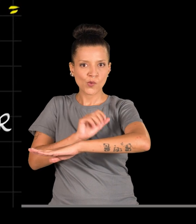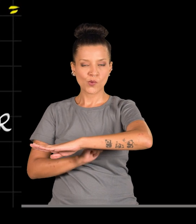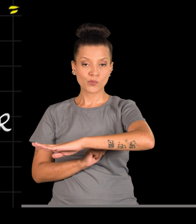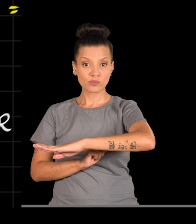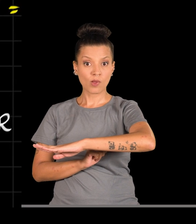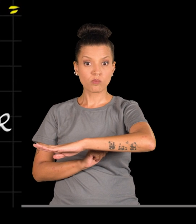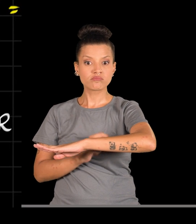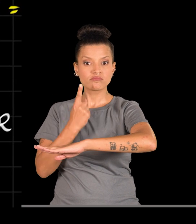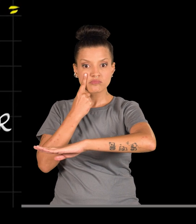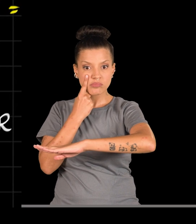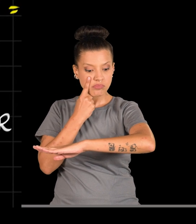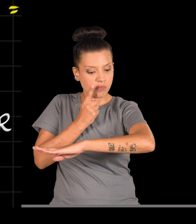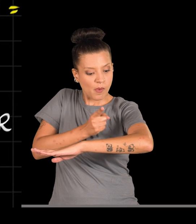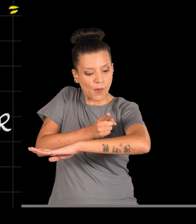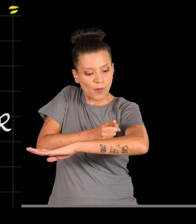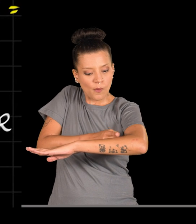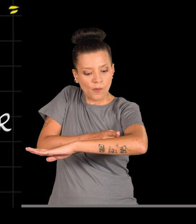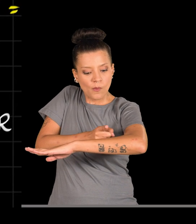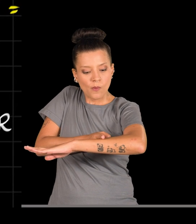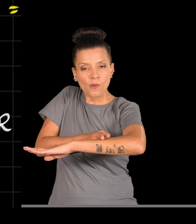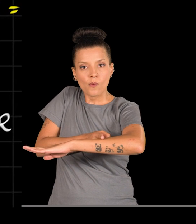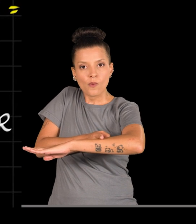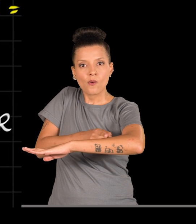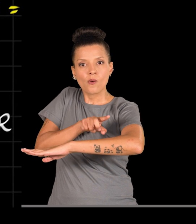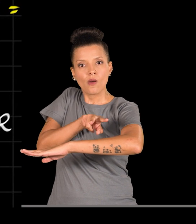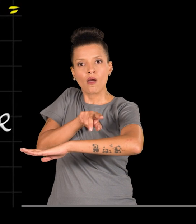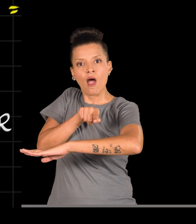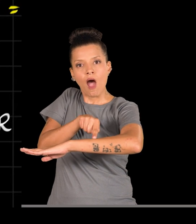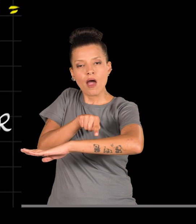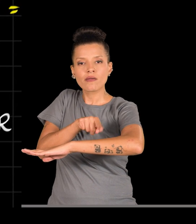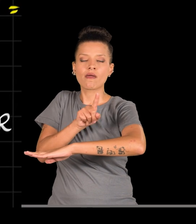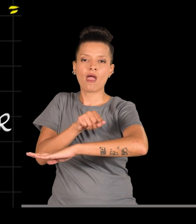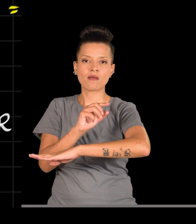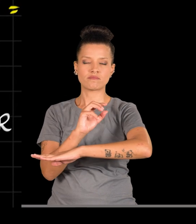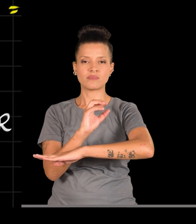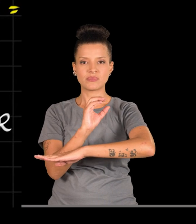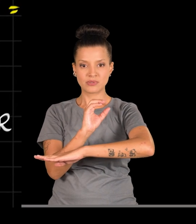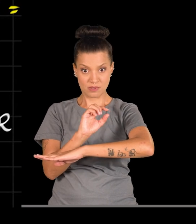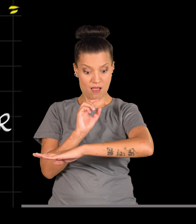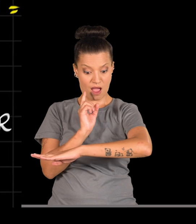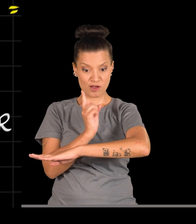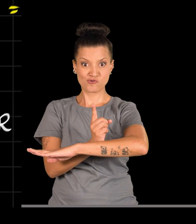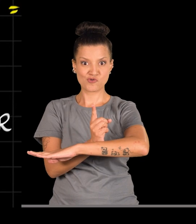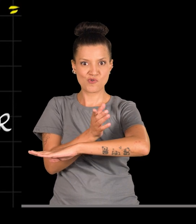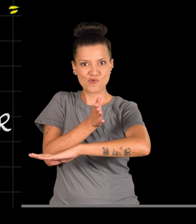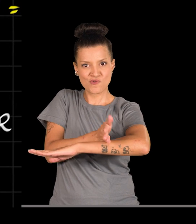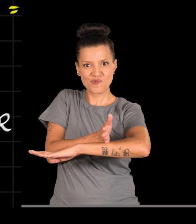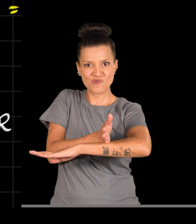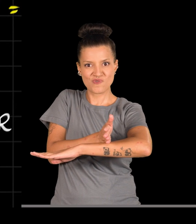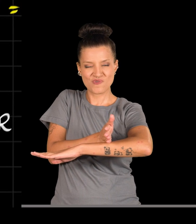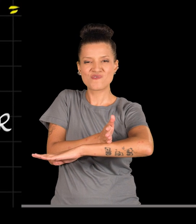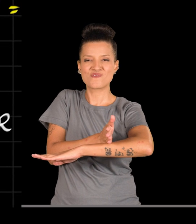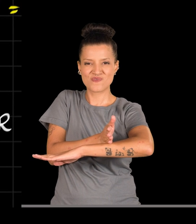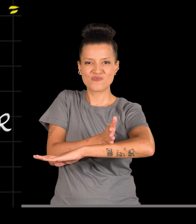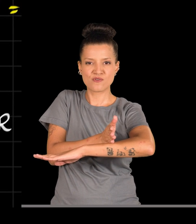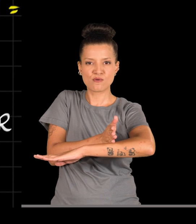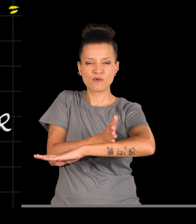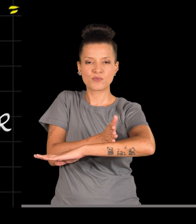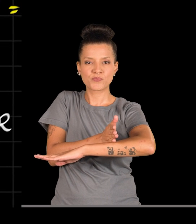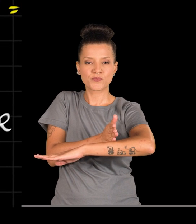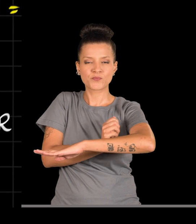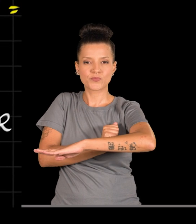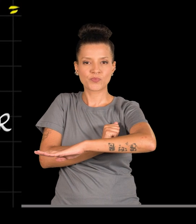que 1 inteiro. 3 dividido por 3 dá 1, certo? Então, 1 terço, o primeiro terço aqui desse pedaço, vai estar exatamente aqui. Então, a gente